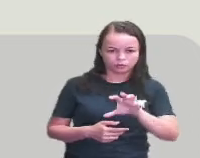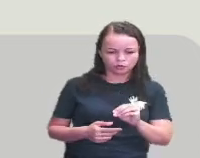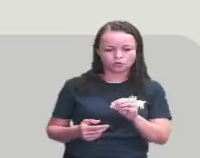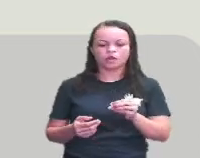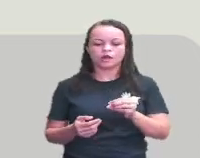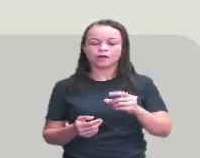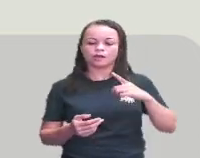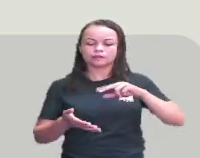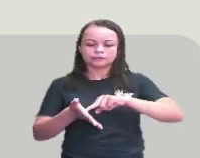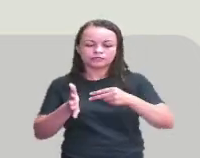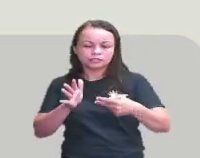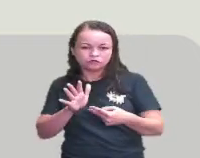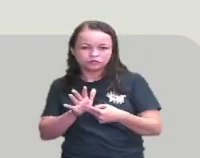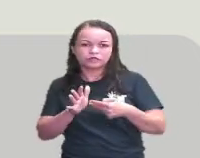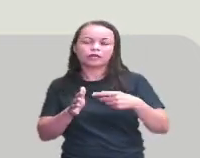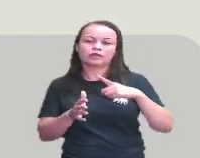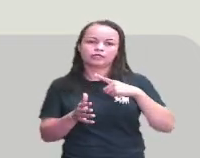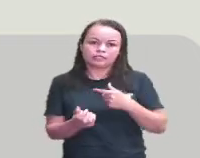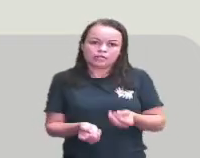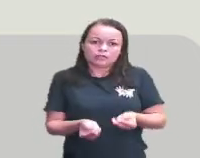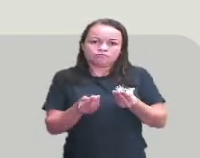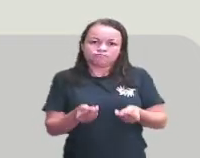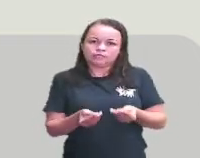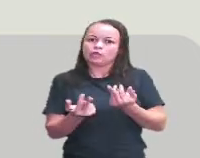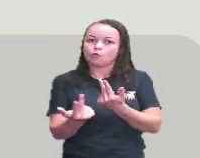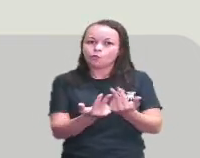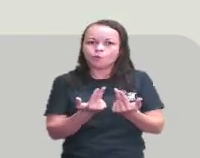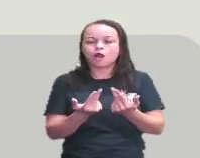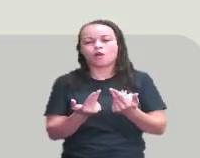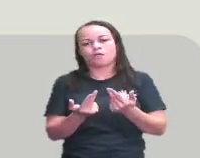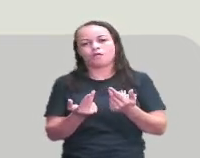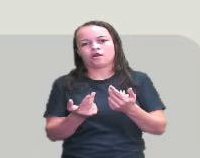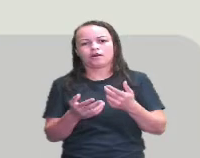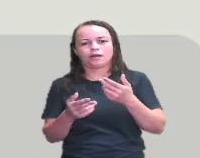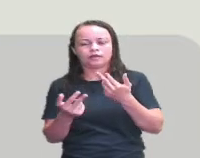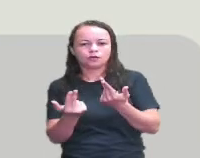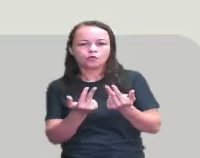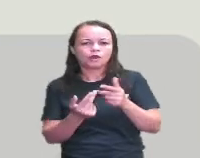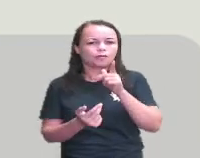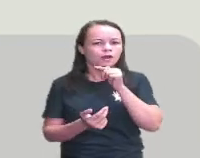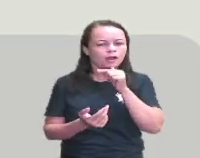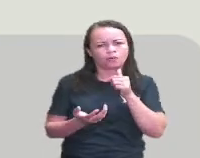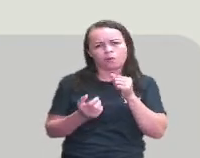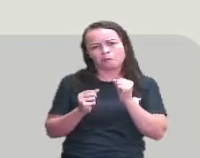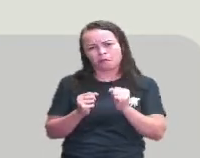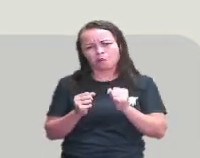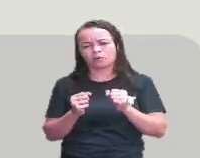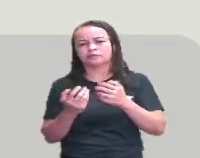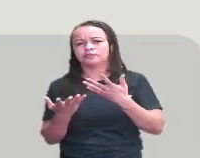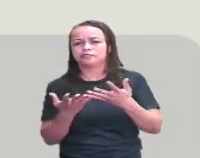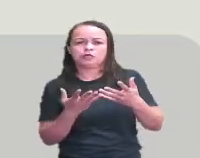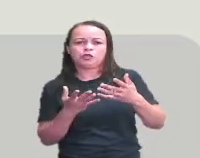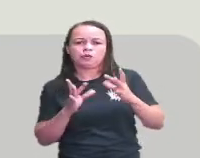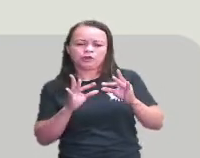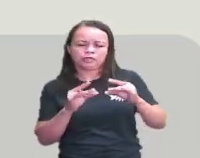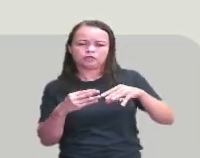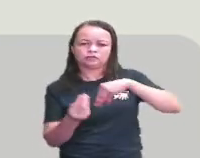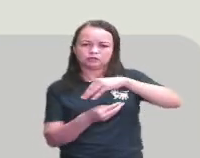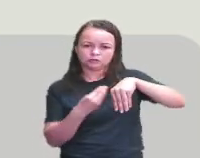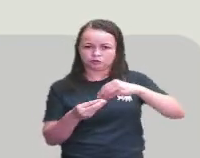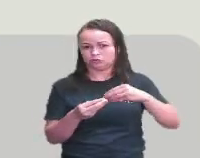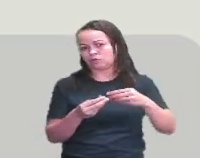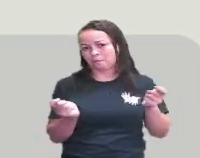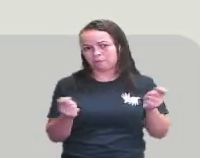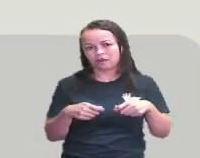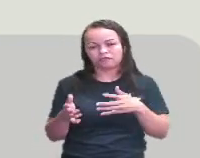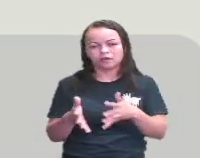Aí é um cubo de madeira, ele tem a mesma densidade que a água. mas pode ser um líquido que eles vão se misturar perfeitamente, porque eles